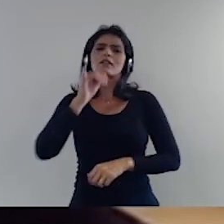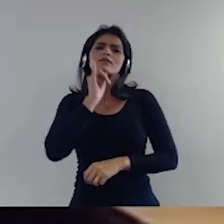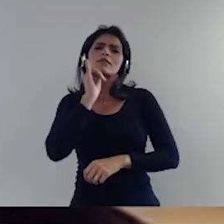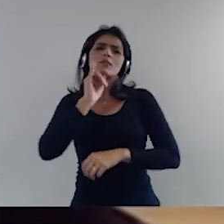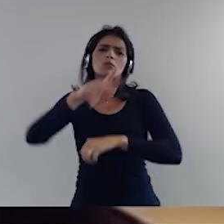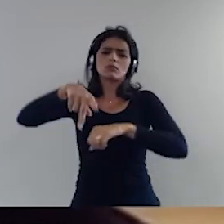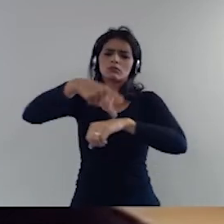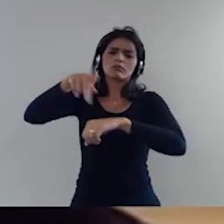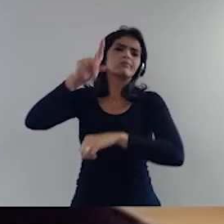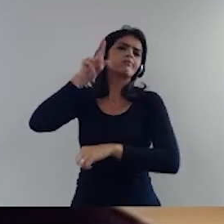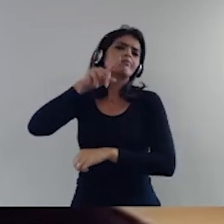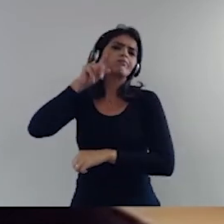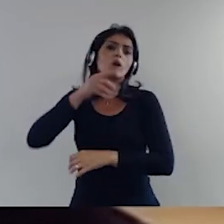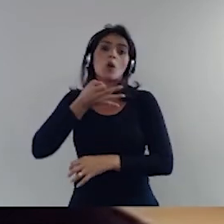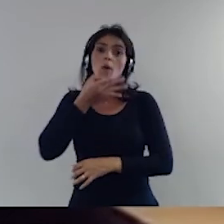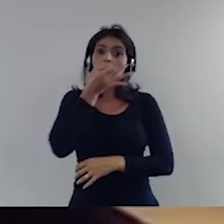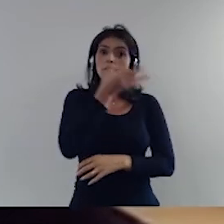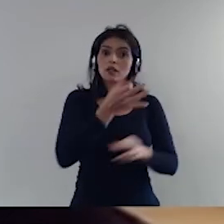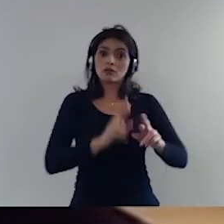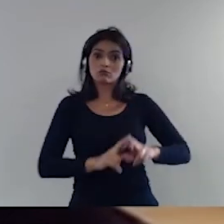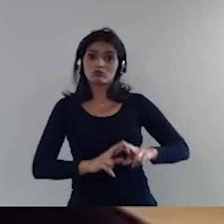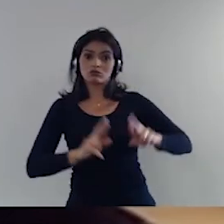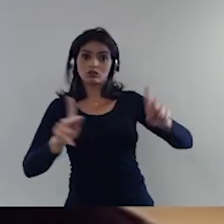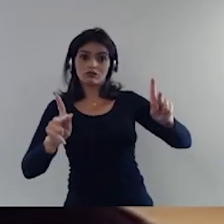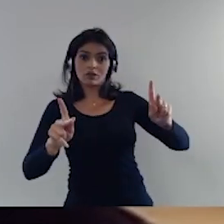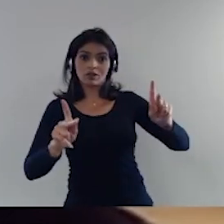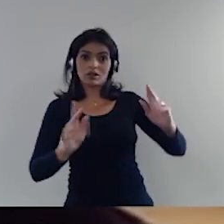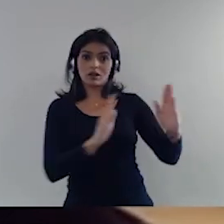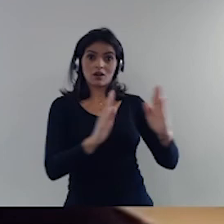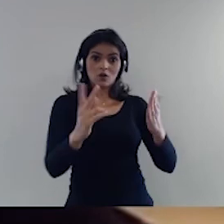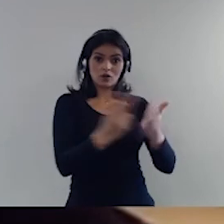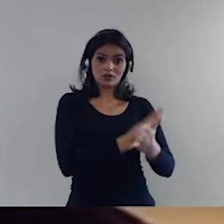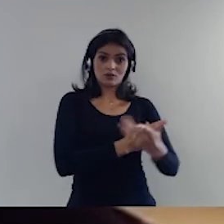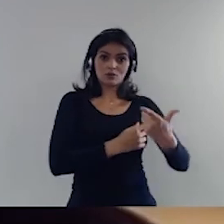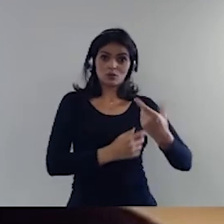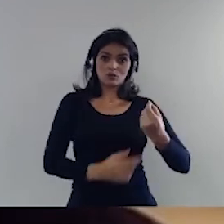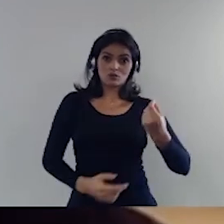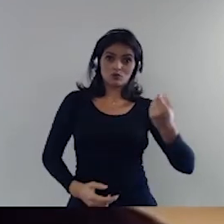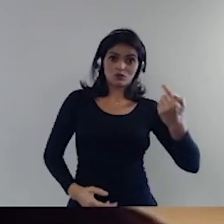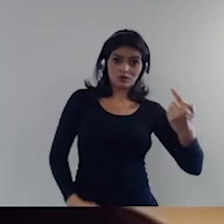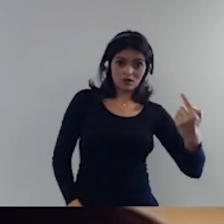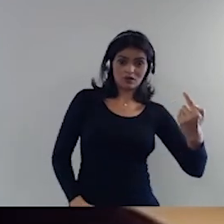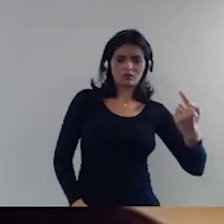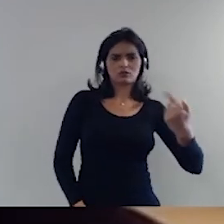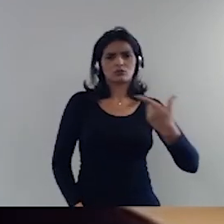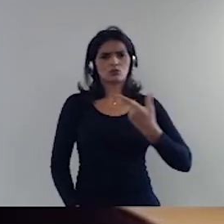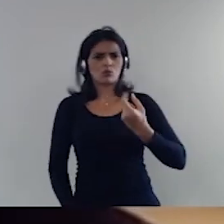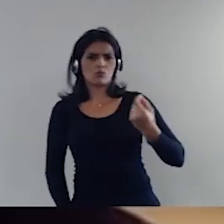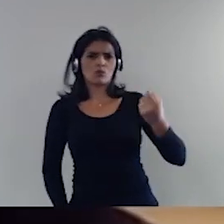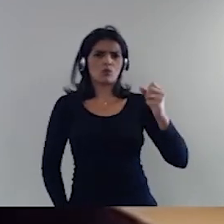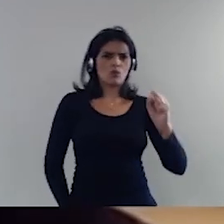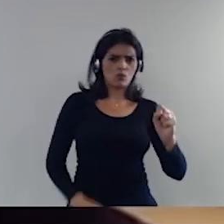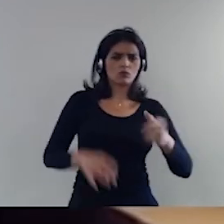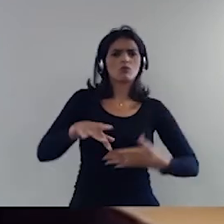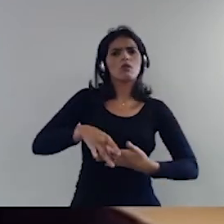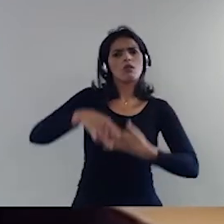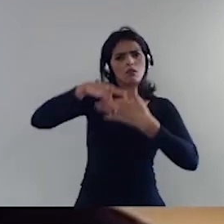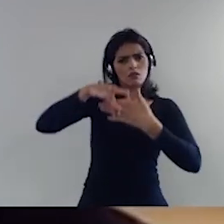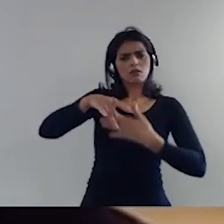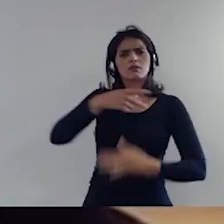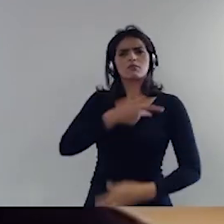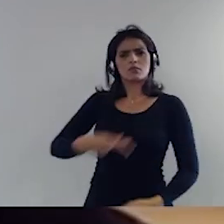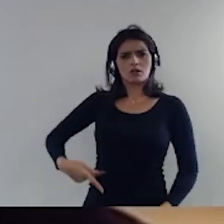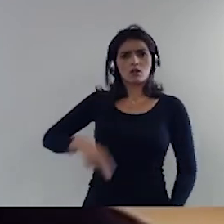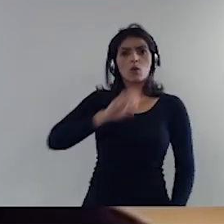Unidos que, diferentemente do que aconteceu na crise de 2007, 2008, teve uma liderança importante no